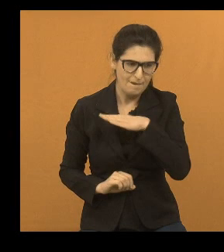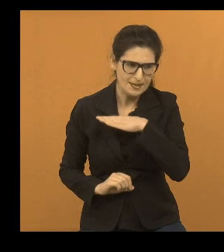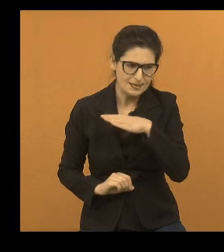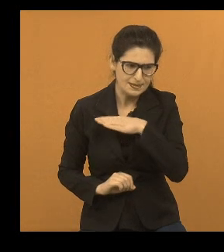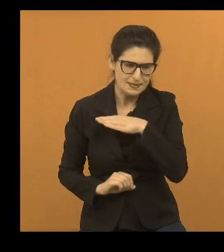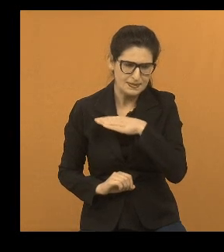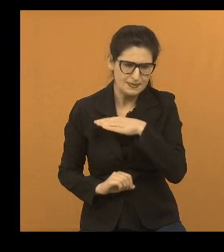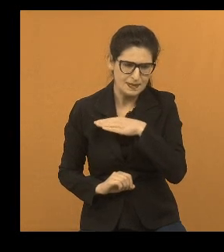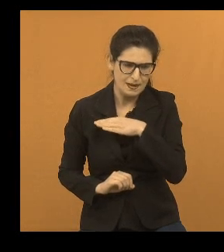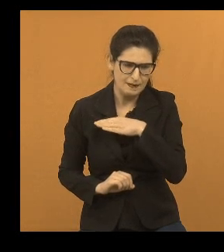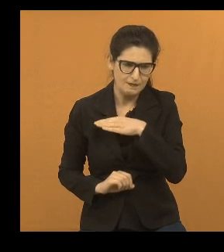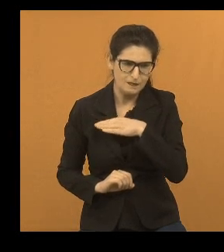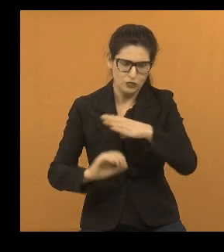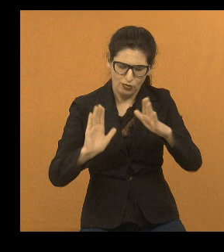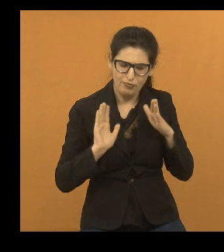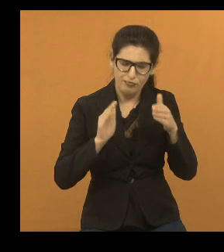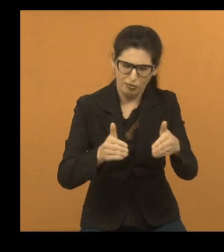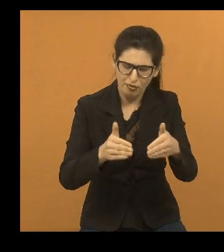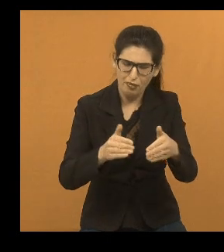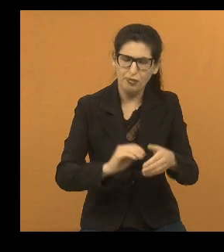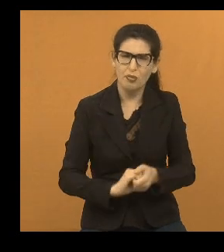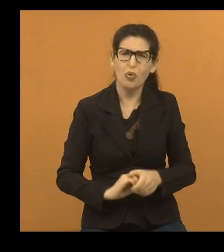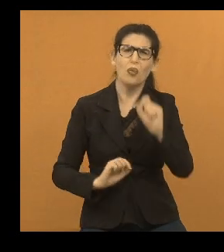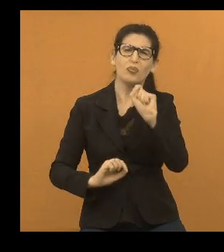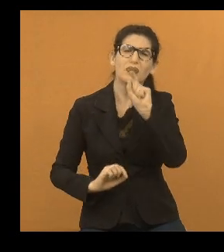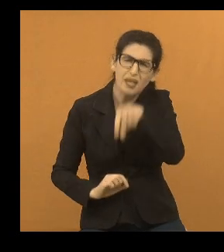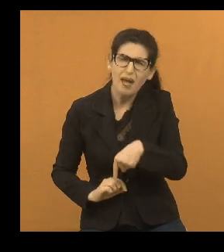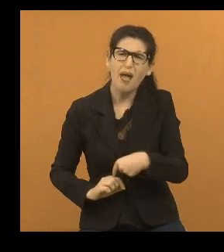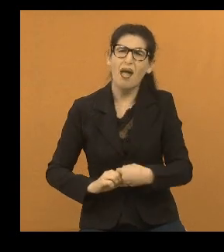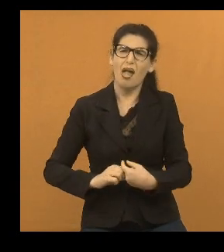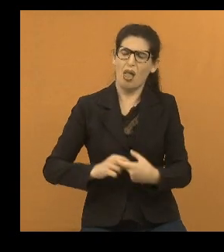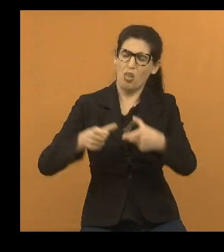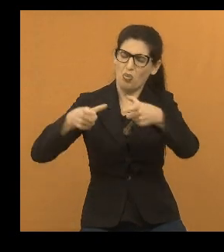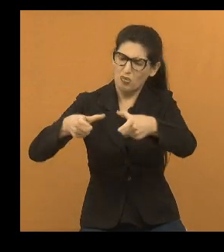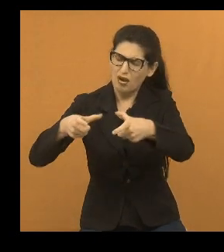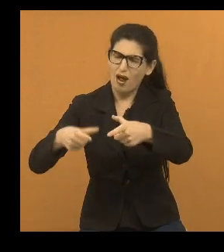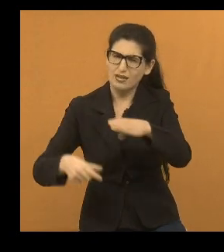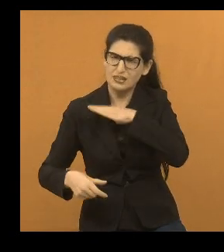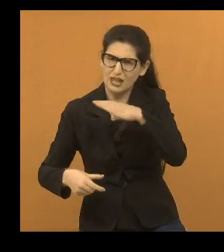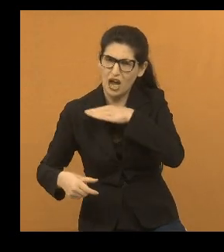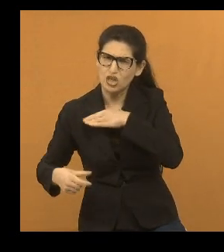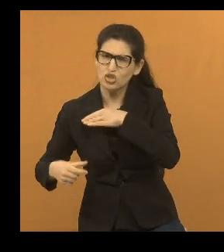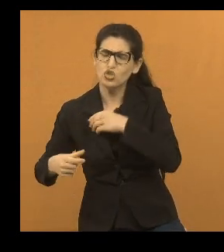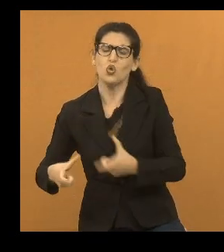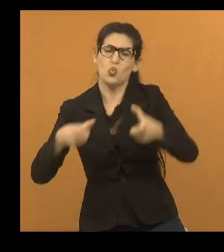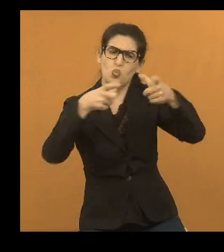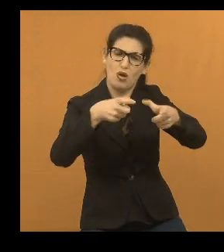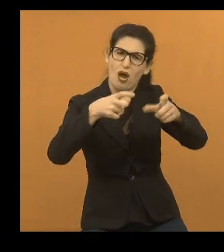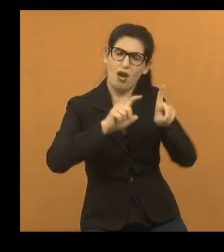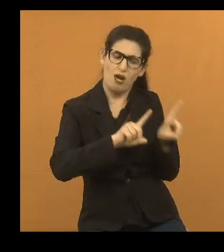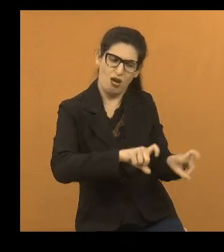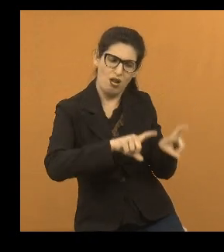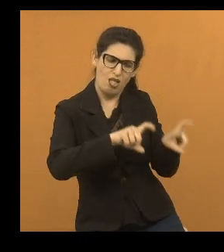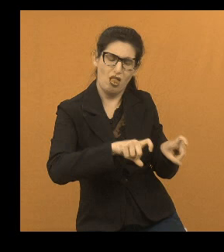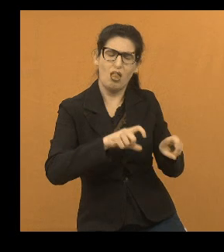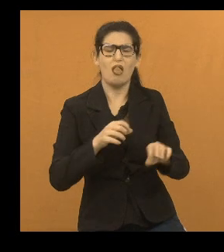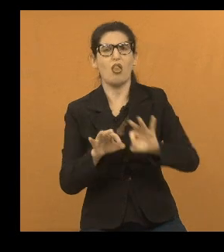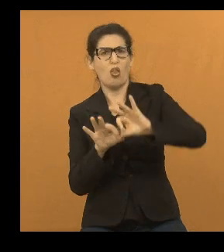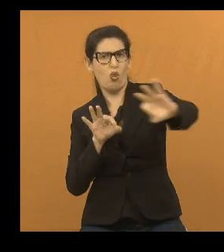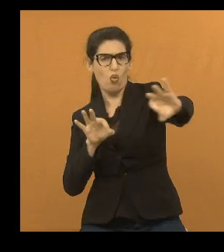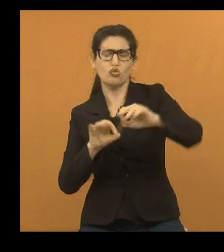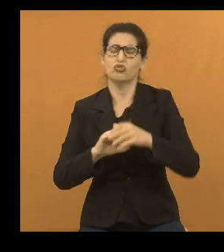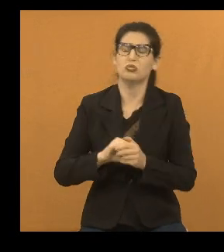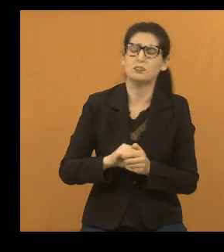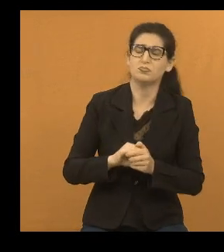ter suas funções muito bem definidas. O que era zona urbana era zona urbana, o que era zona rural era zona rural, a região de indústria tinha